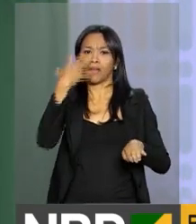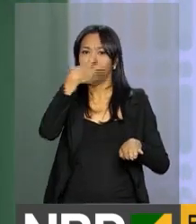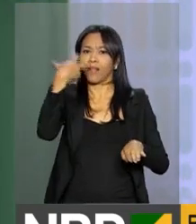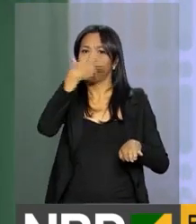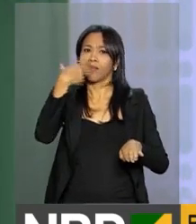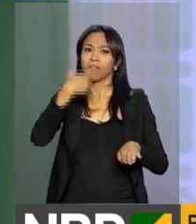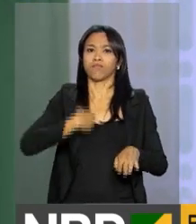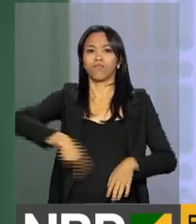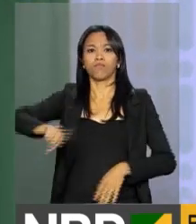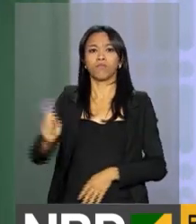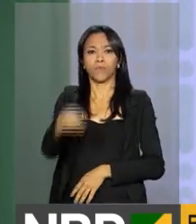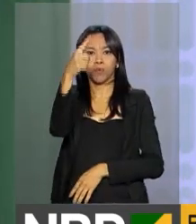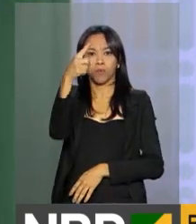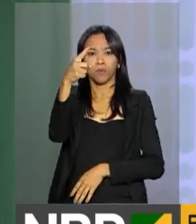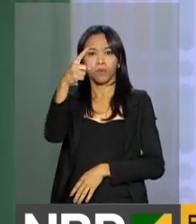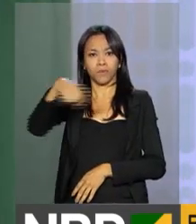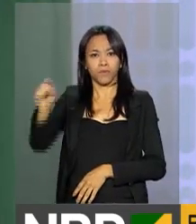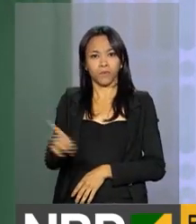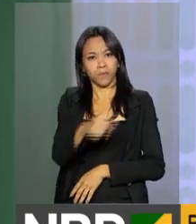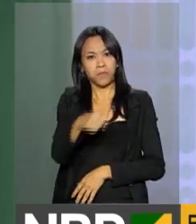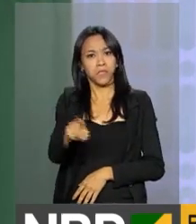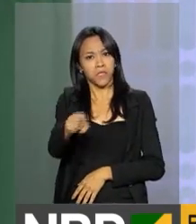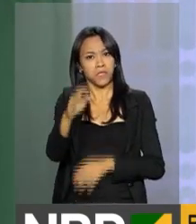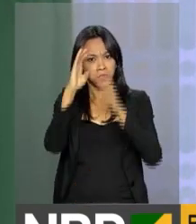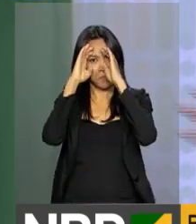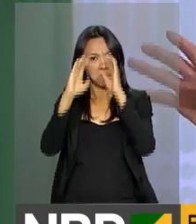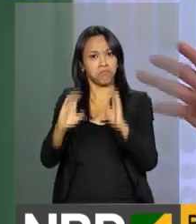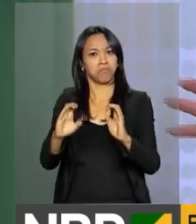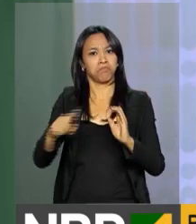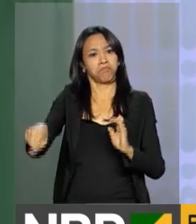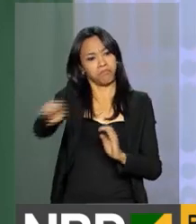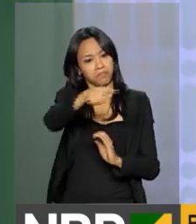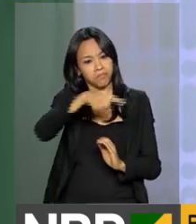primeiro comando e o segundo comando, eles agem